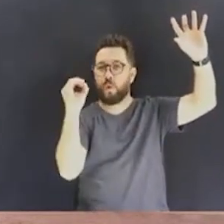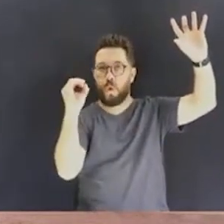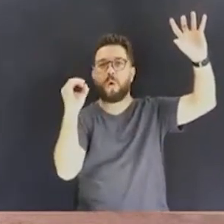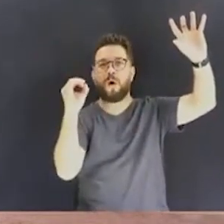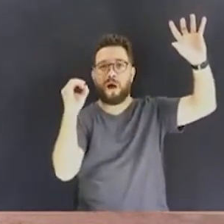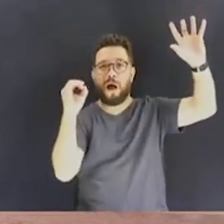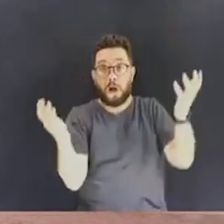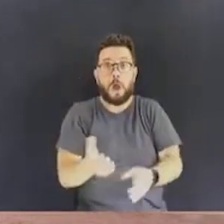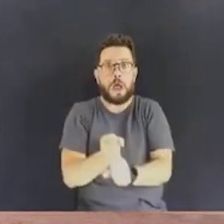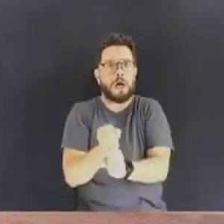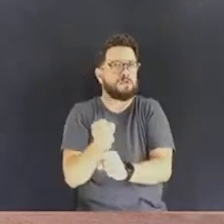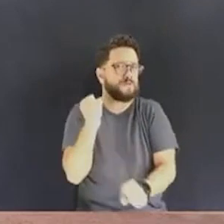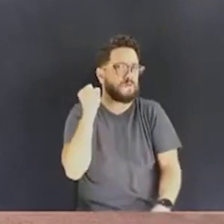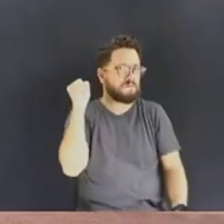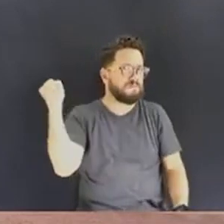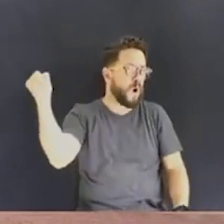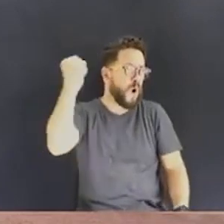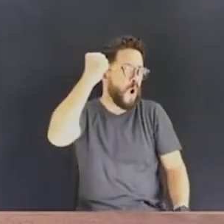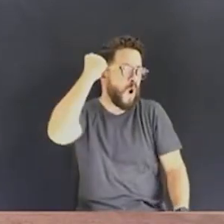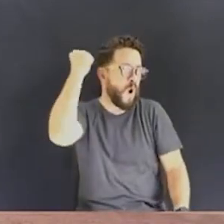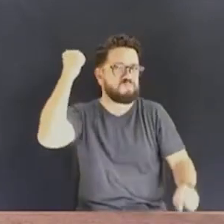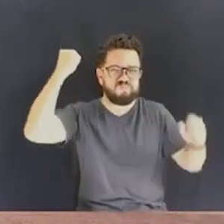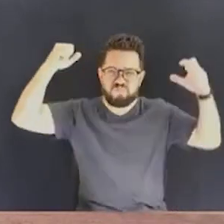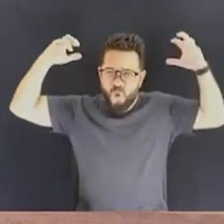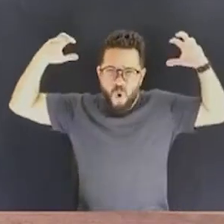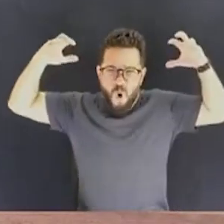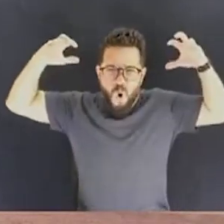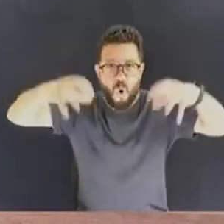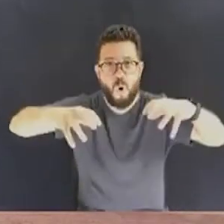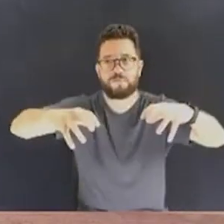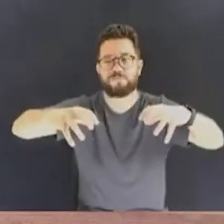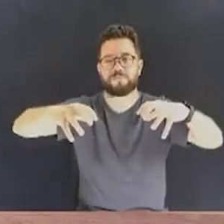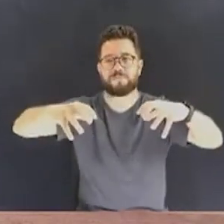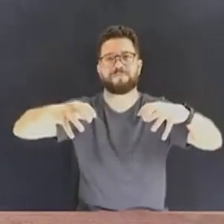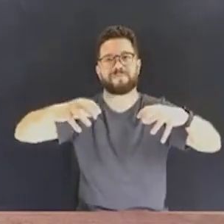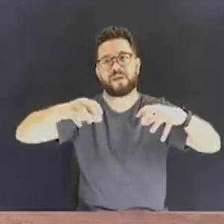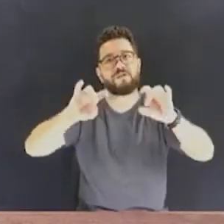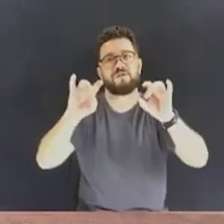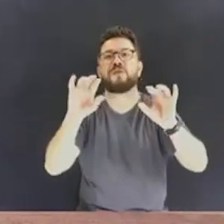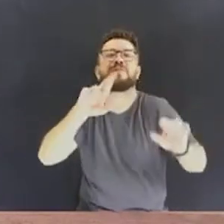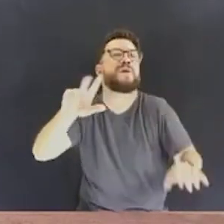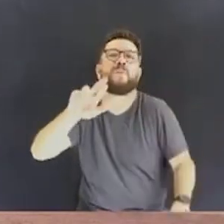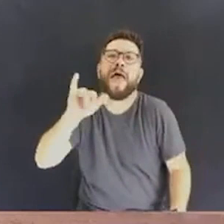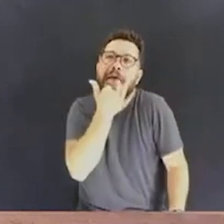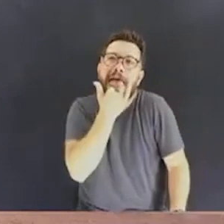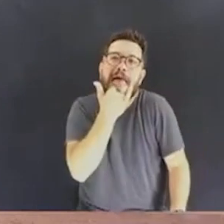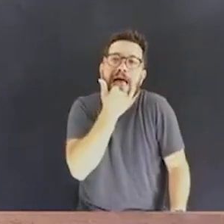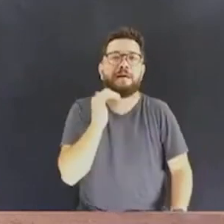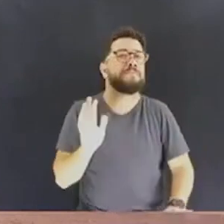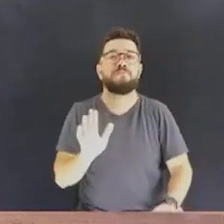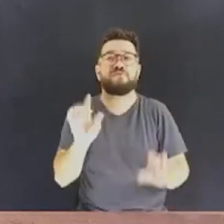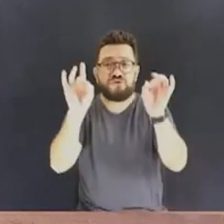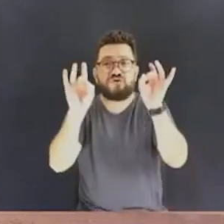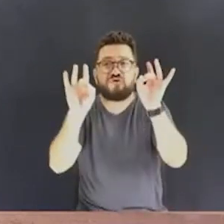ano passado. Não é uma justificativa, mas sim uma explicação do porquê acontece. São grandes volumes de